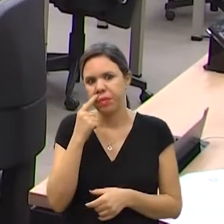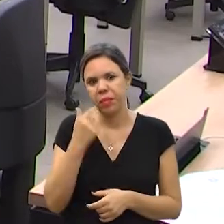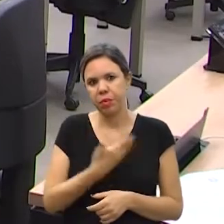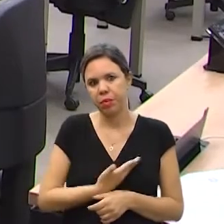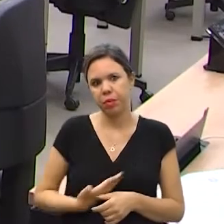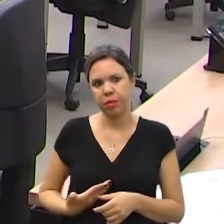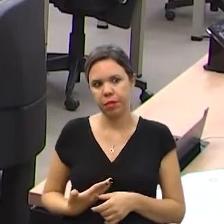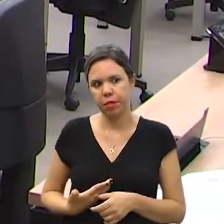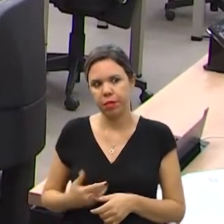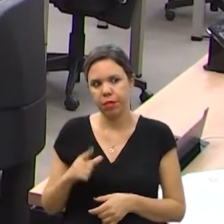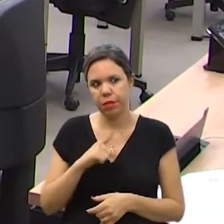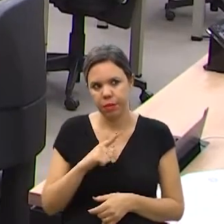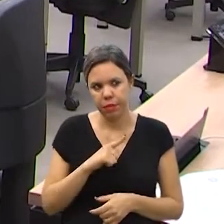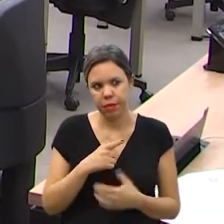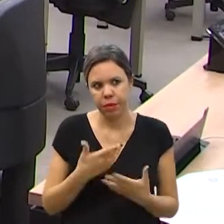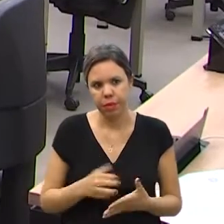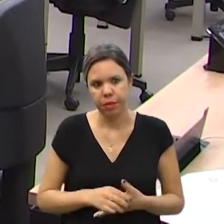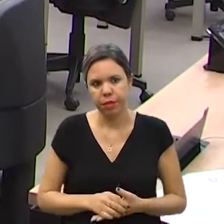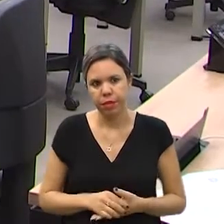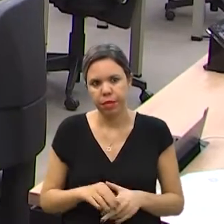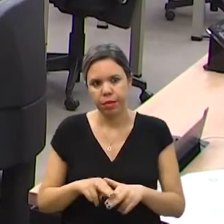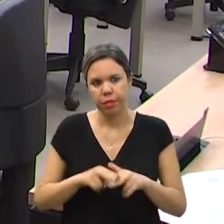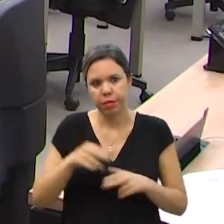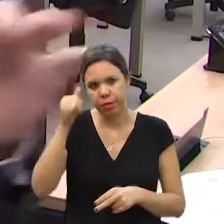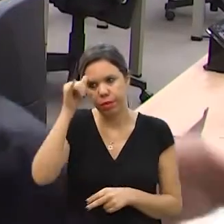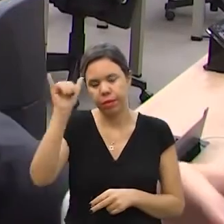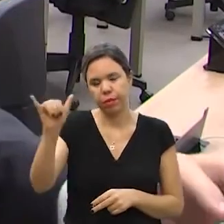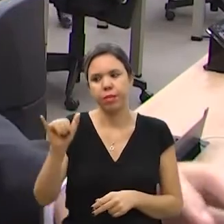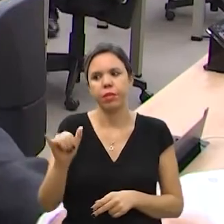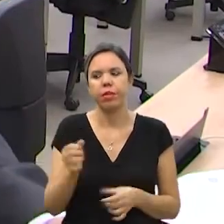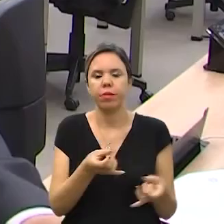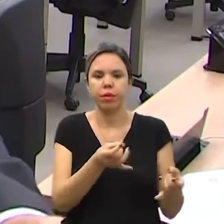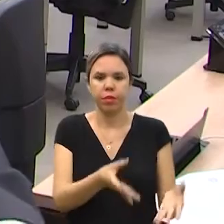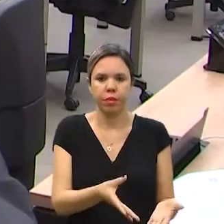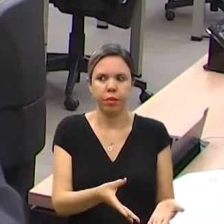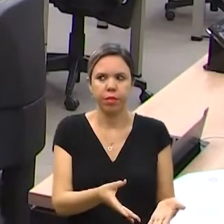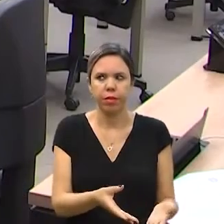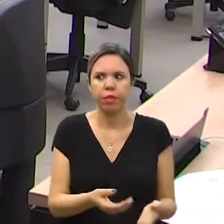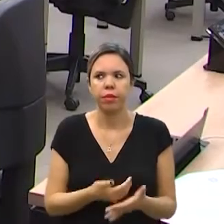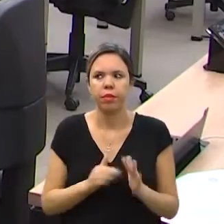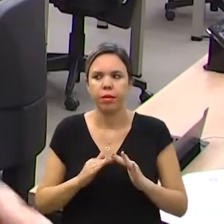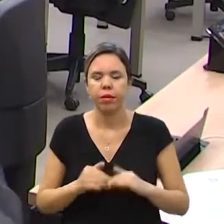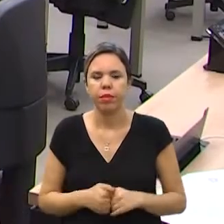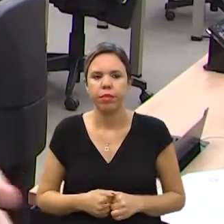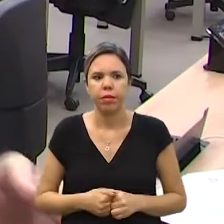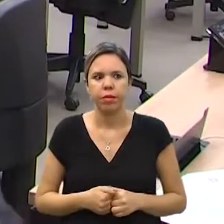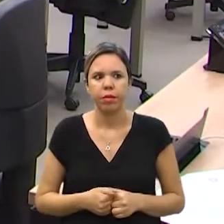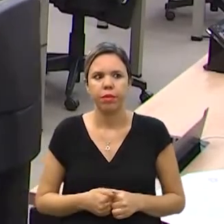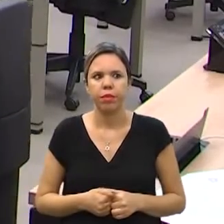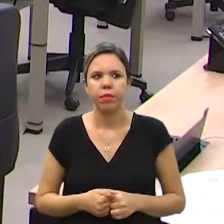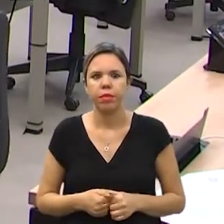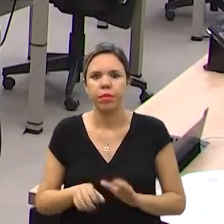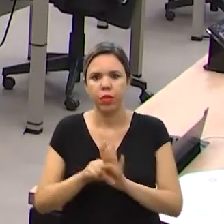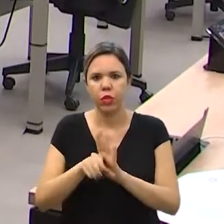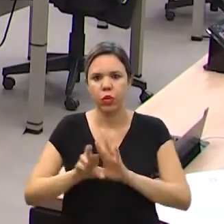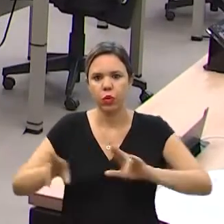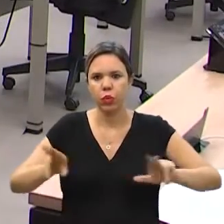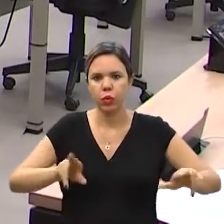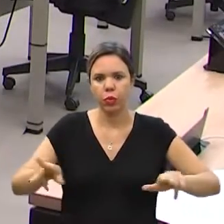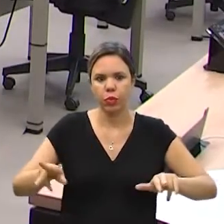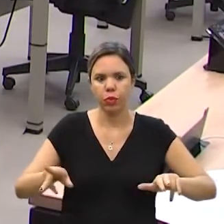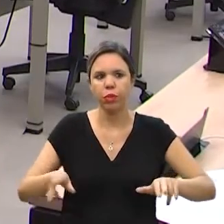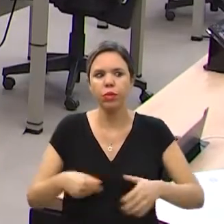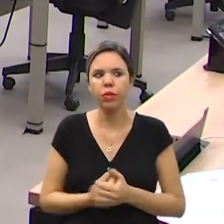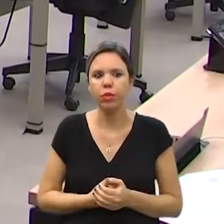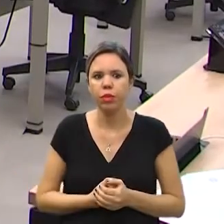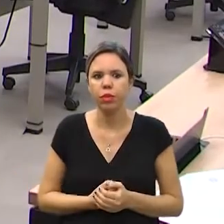que o poder público tem que ter justamente para evitar o abandono e a evasão escolar, que são também conceitos diferentes,